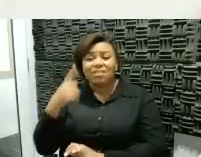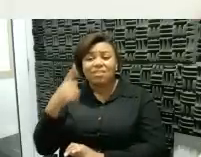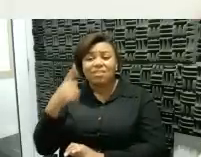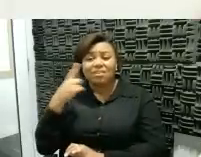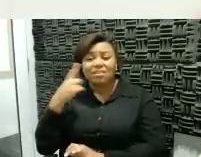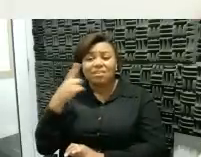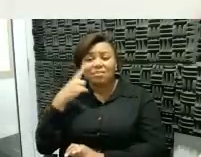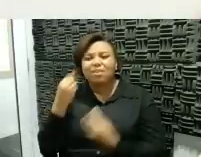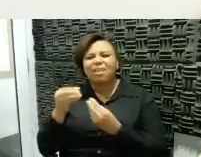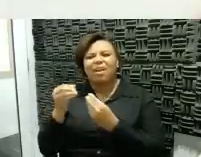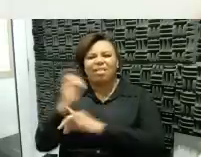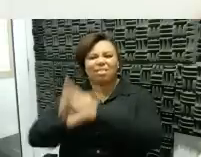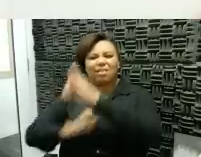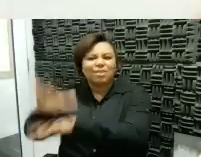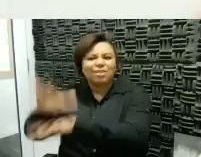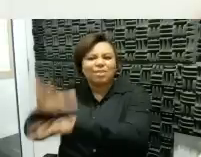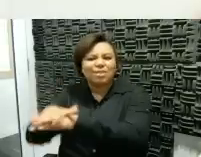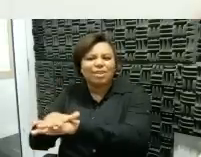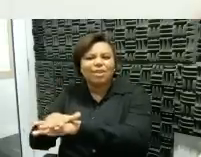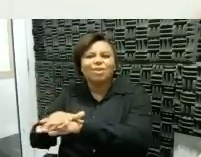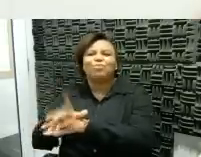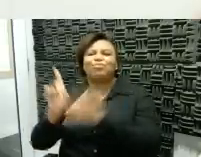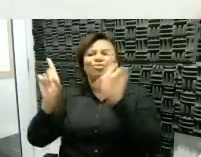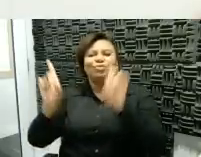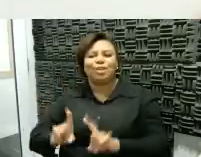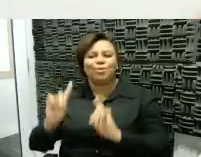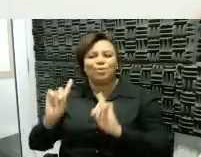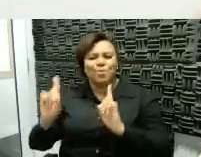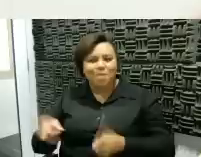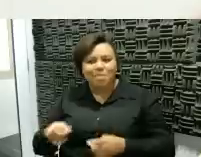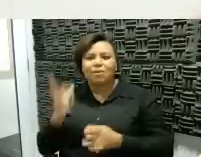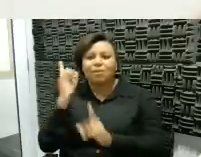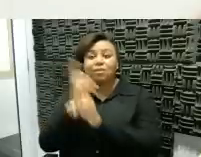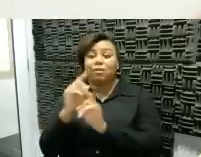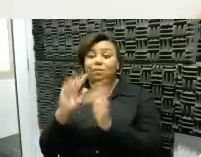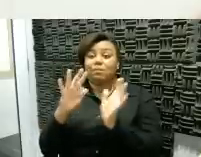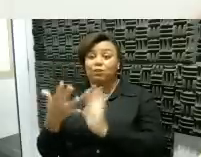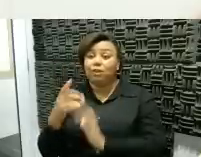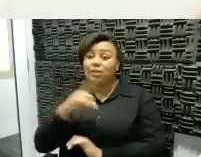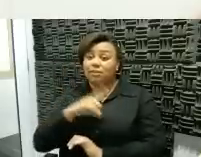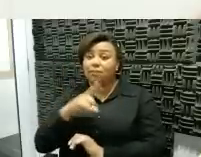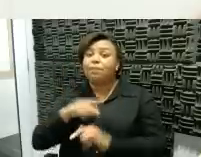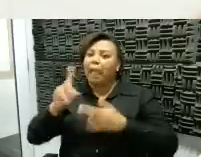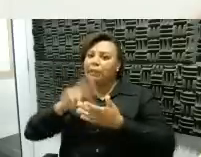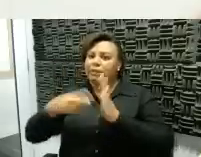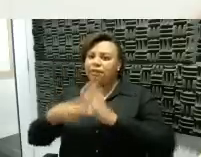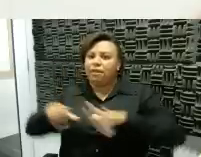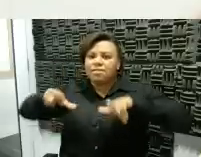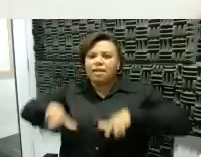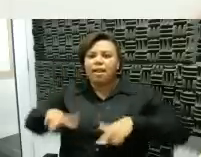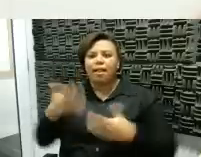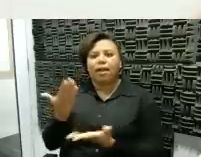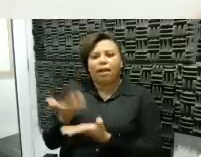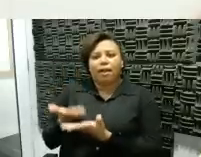achar ela tem um macaco é aqui uma uma sala de aula na no na selva digamos assim tem um